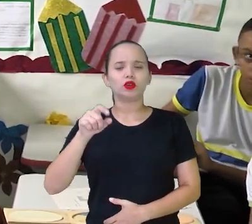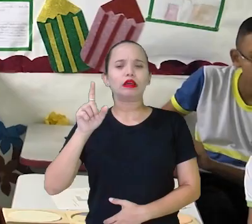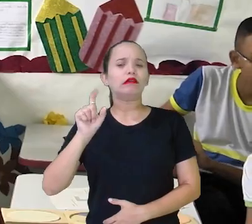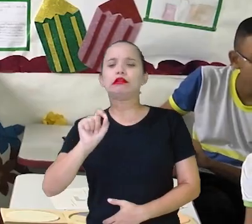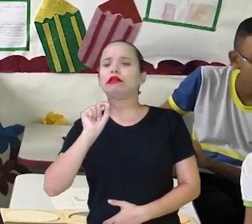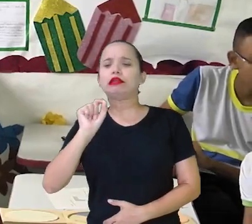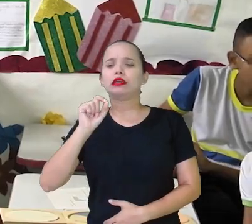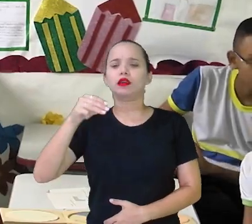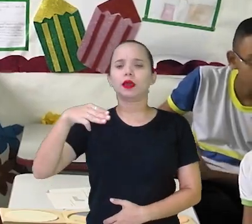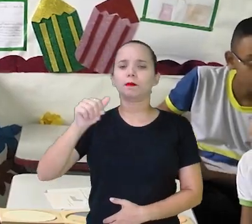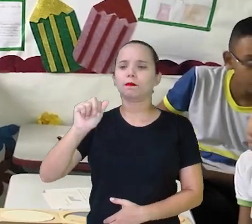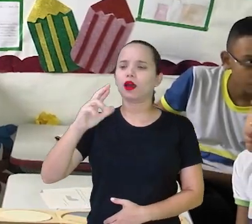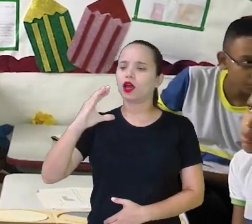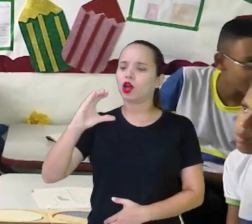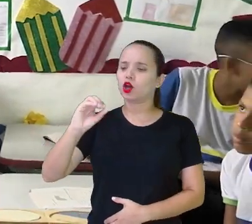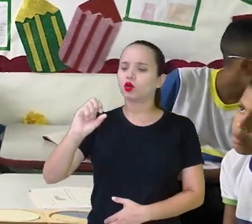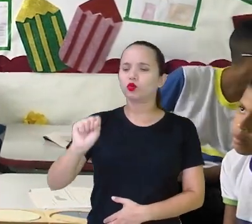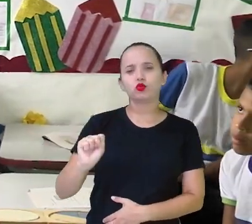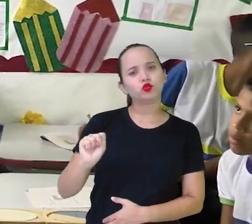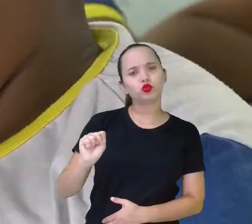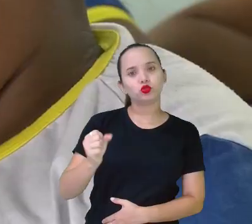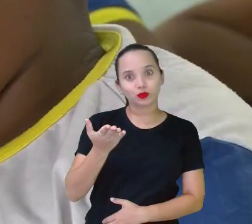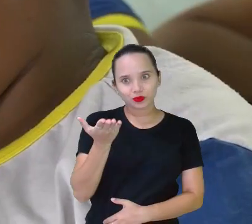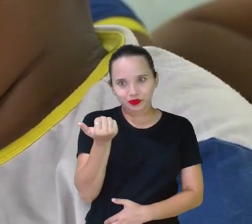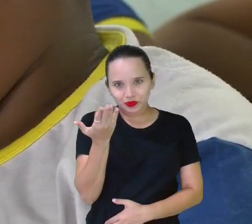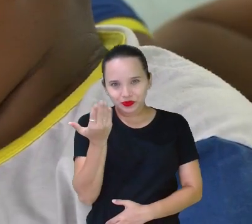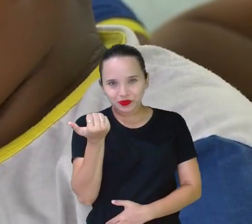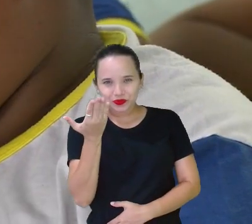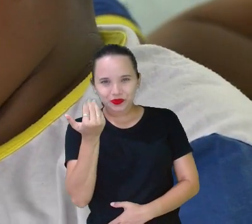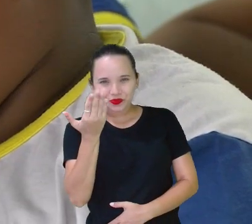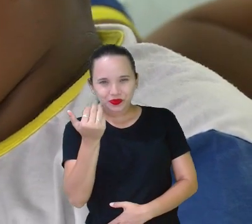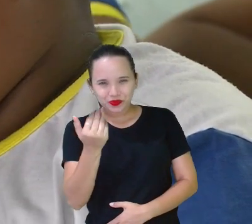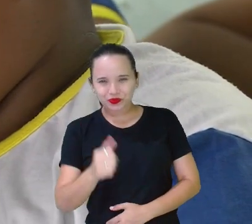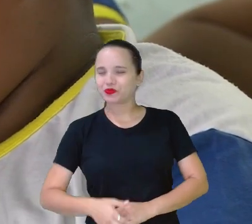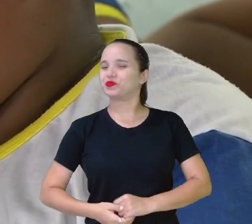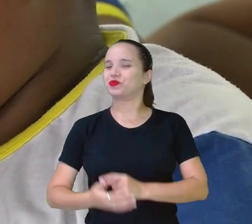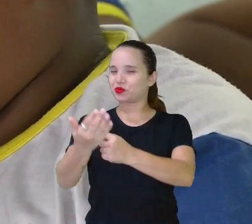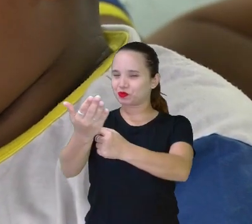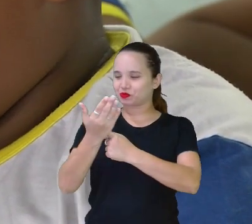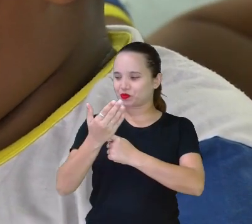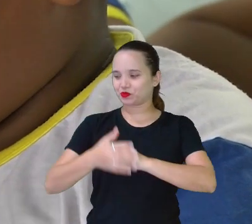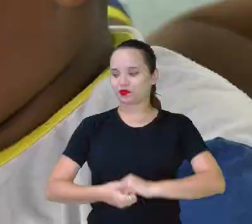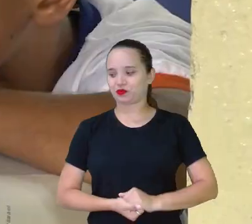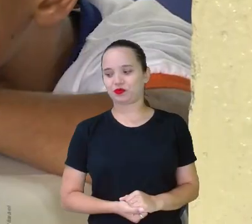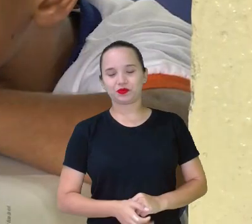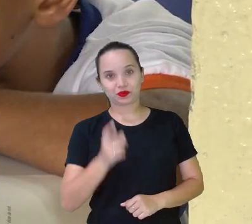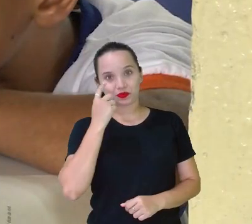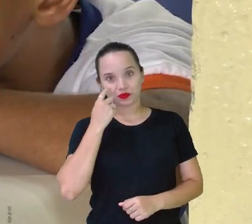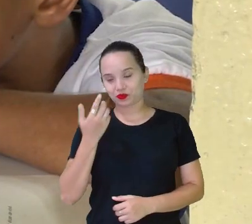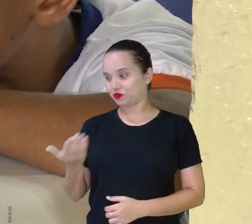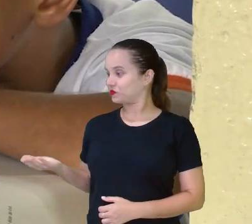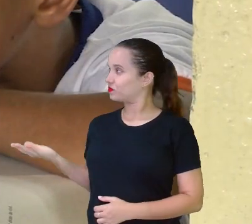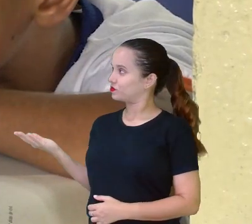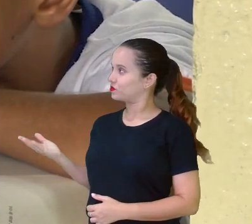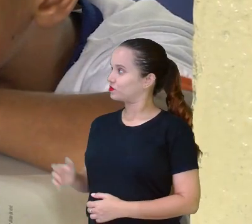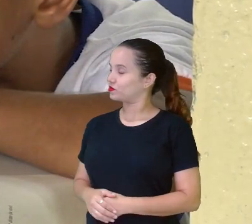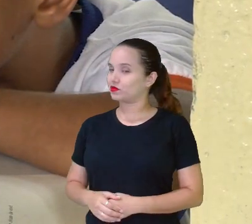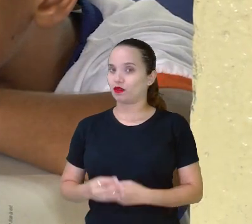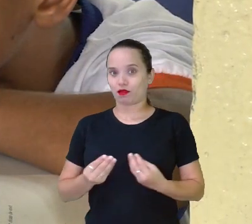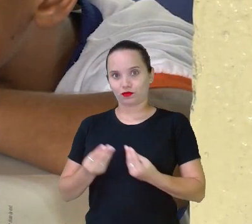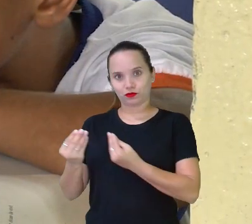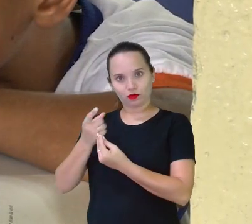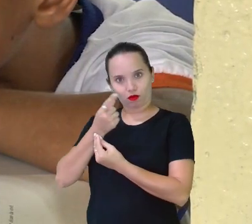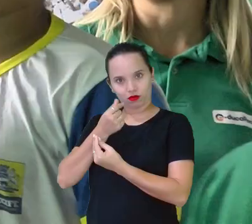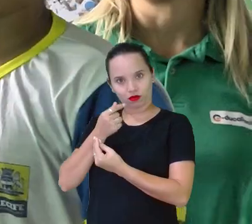Marcos? Marcos vem fazer a questão pra gente. Vamos lá, vou dar o lápis e Marcos vai fazer a